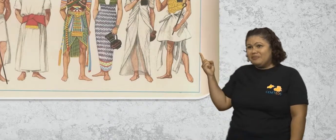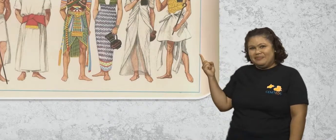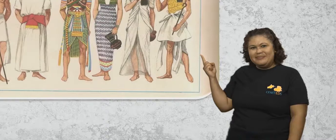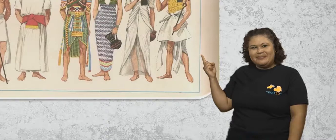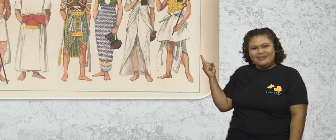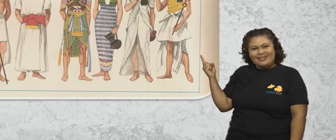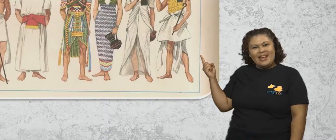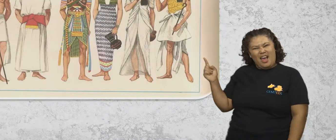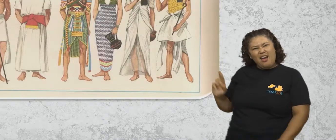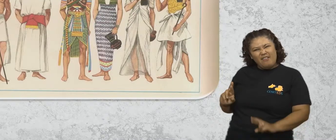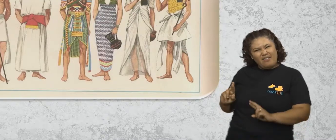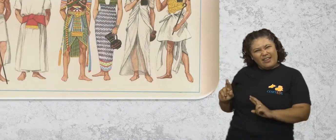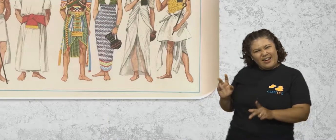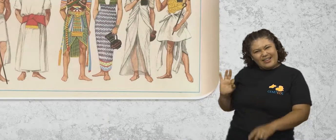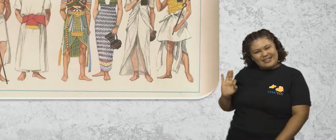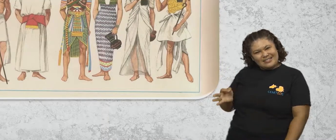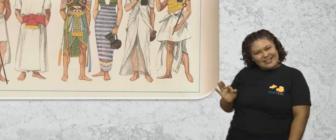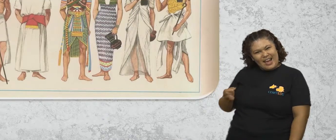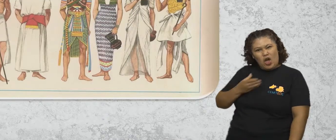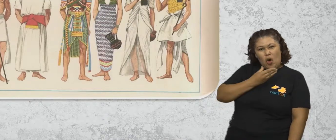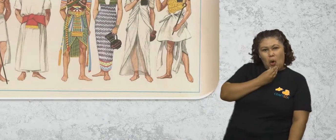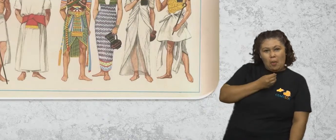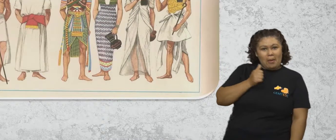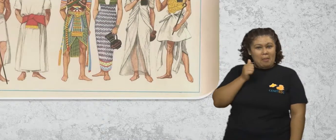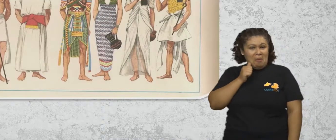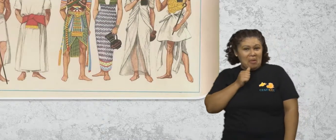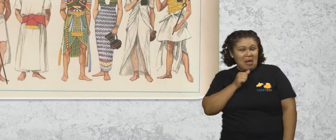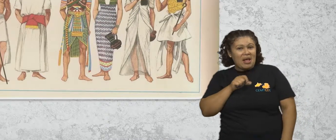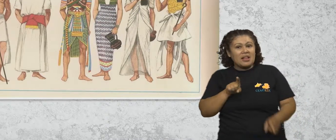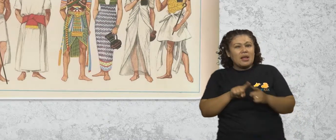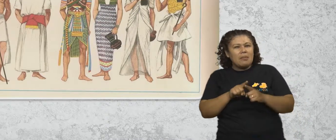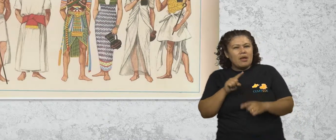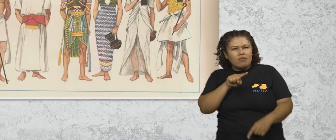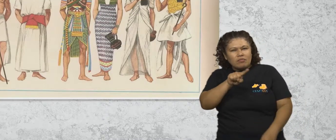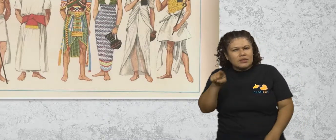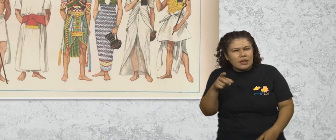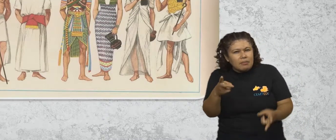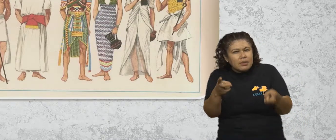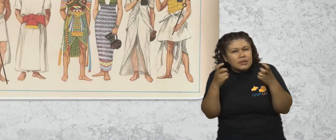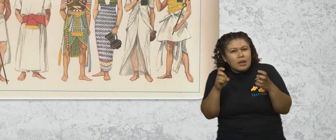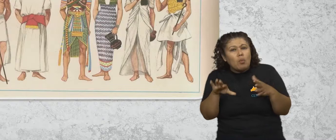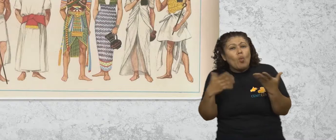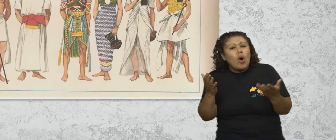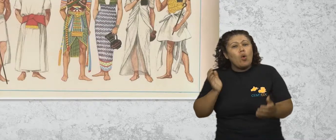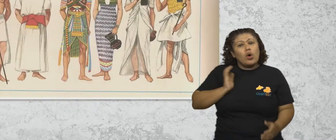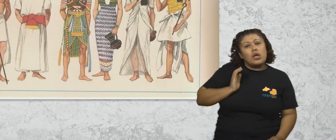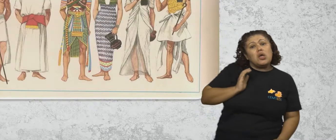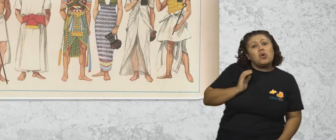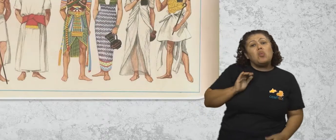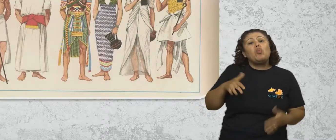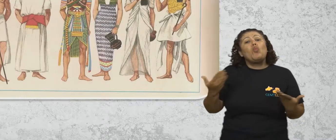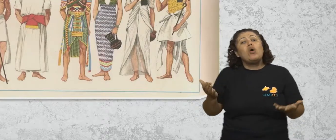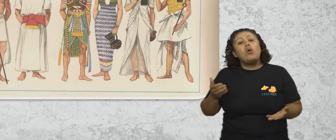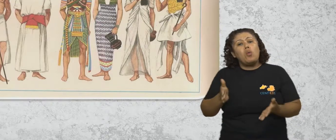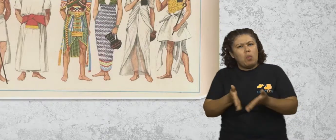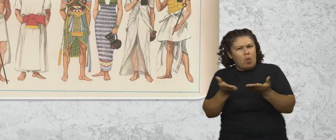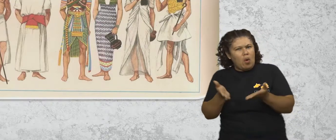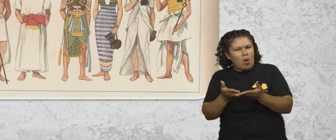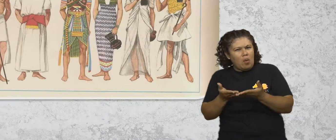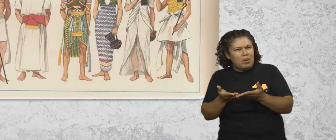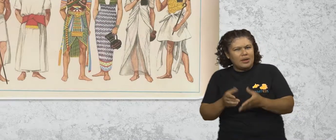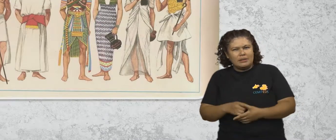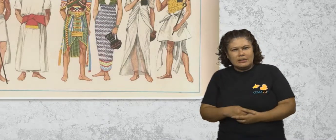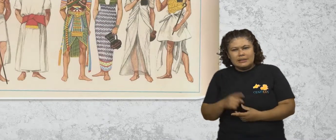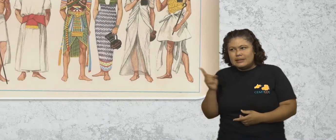entre as vestimentas de homens e mulheres, e de posição social também. Alguns mais bem vestidos que outros, com